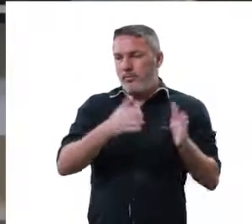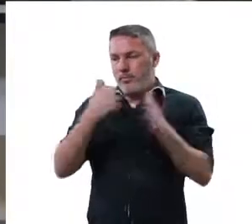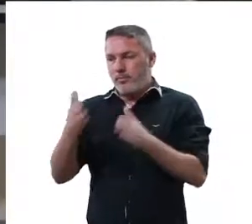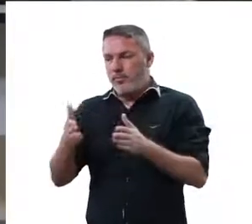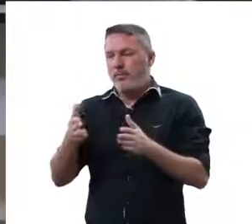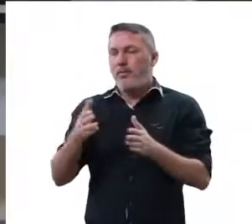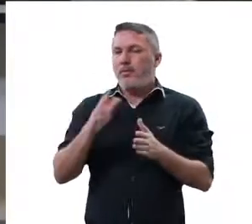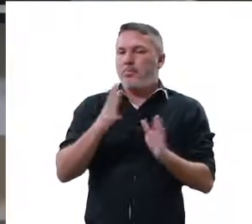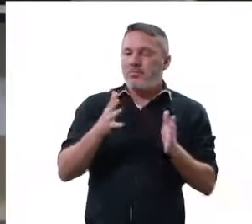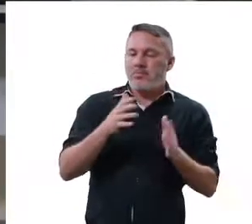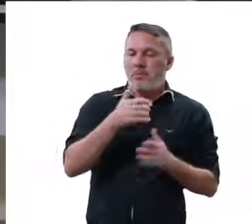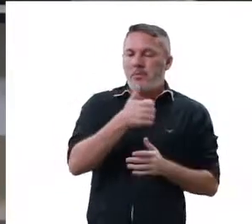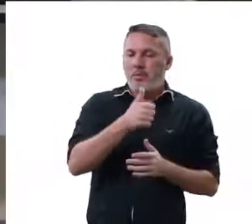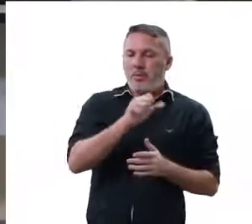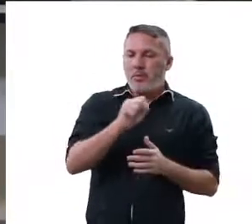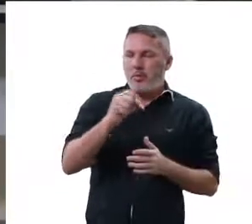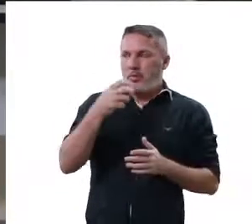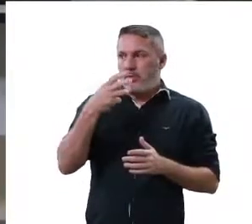Marx falece em